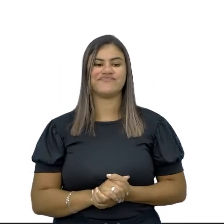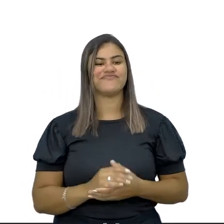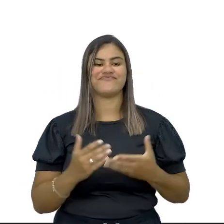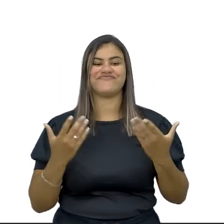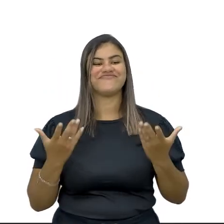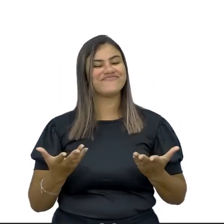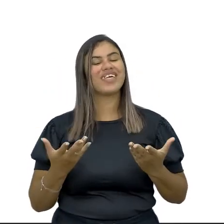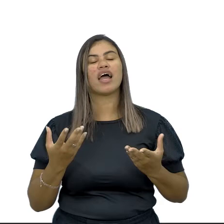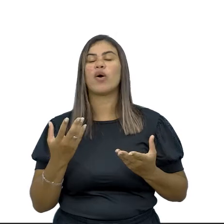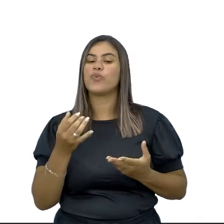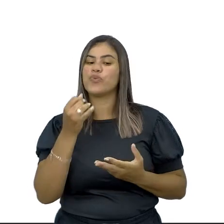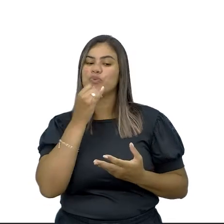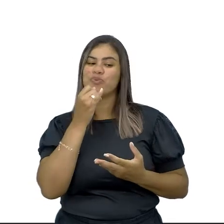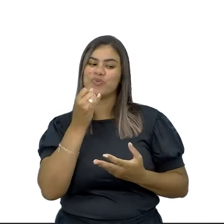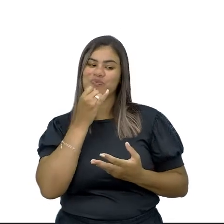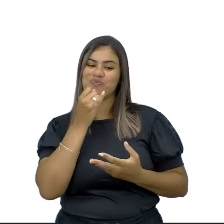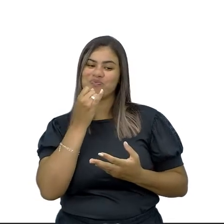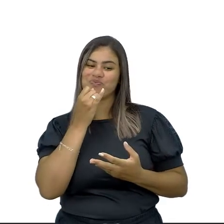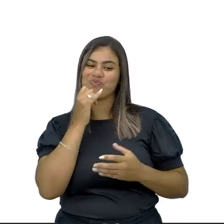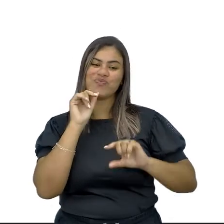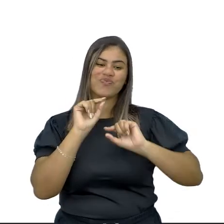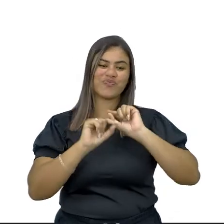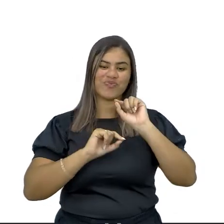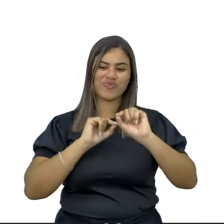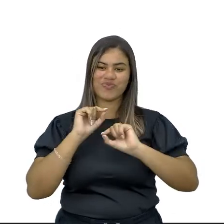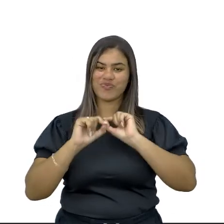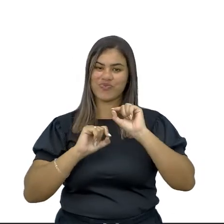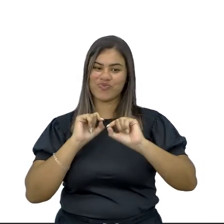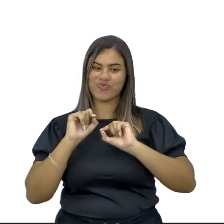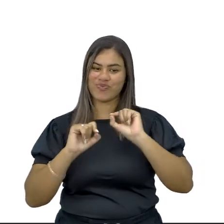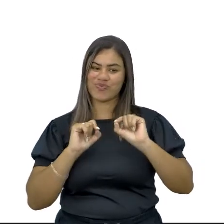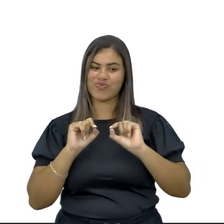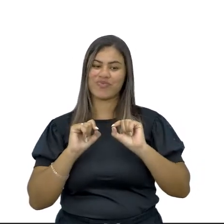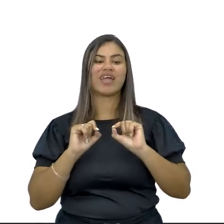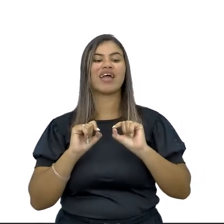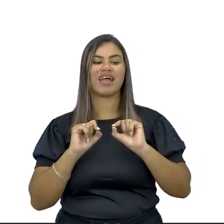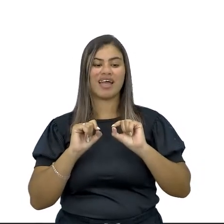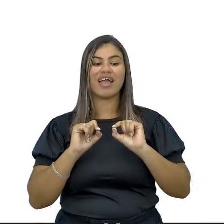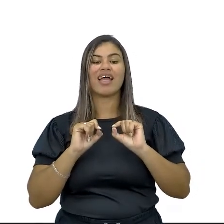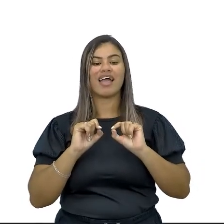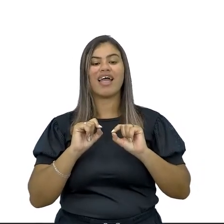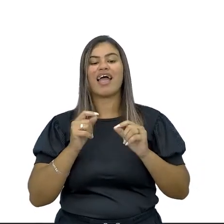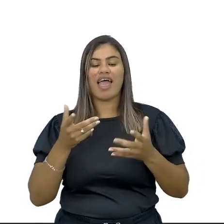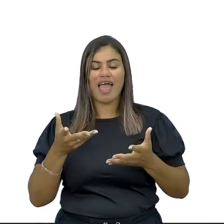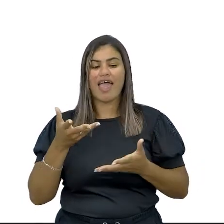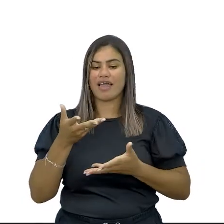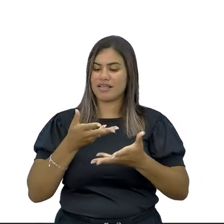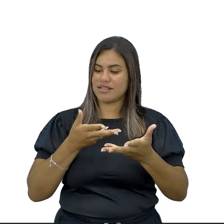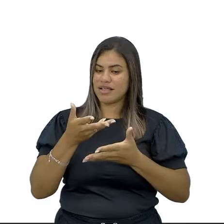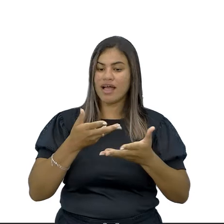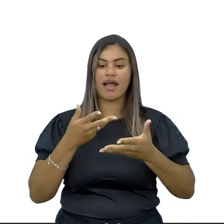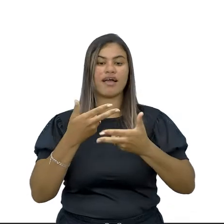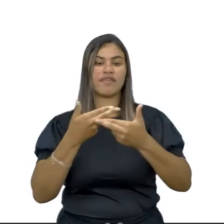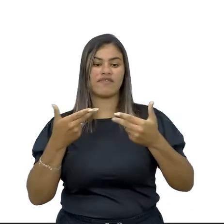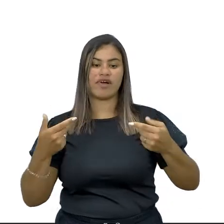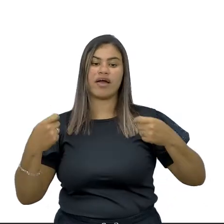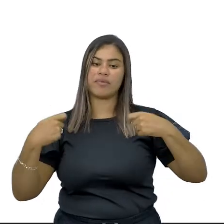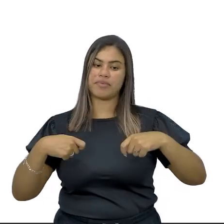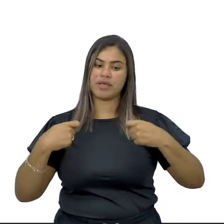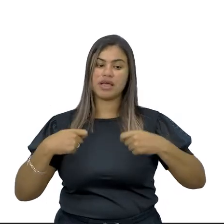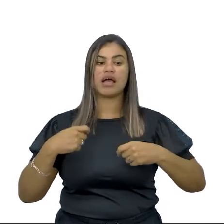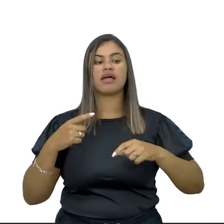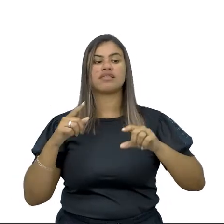que nesse caso leva o estudante, né, a discutir as relações entre as necessidades sociais e a evolução